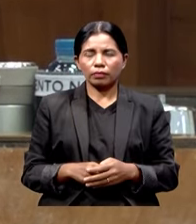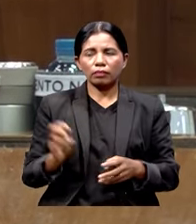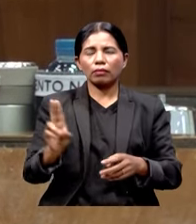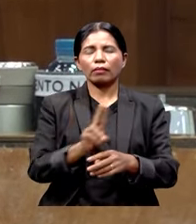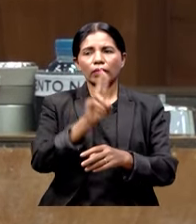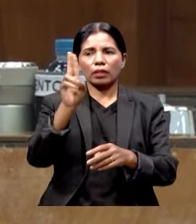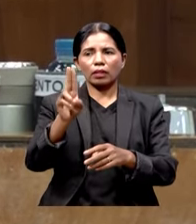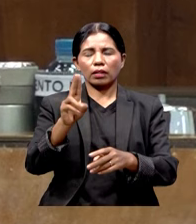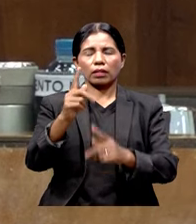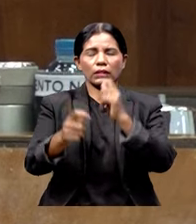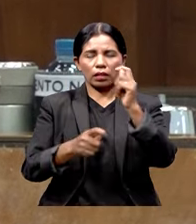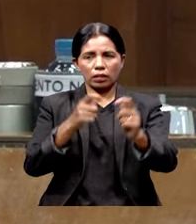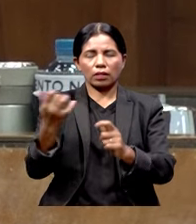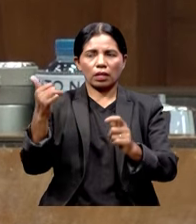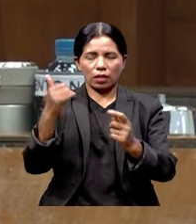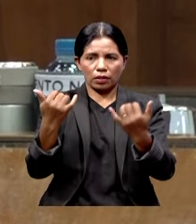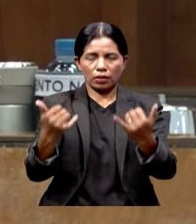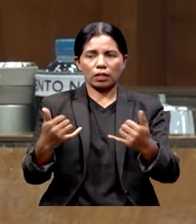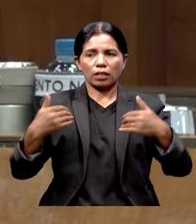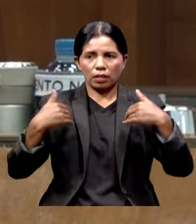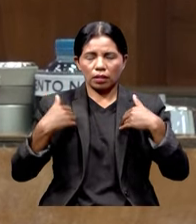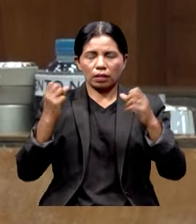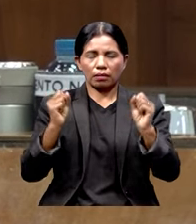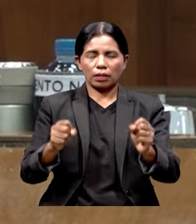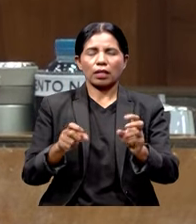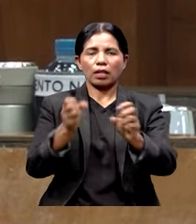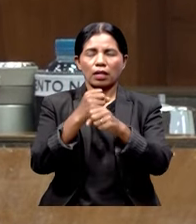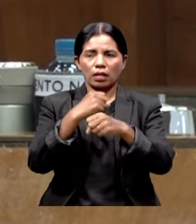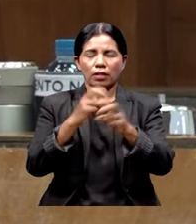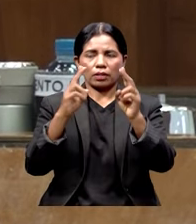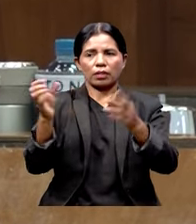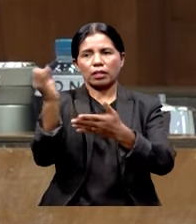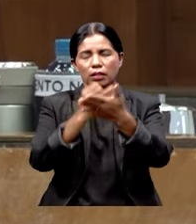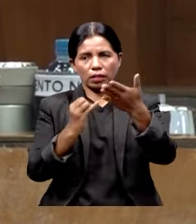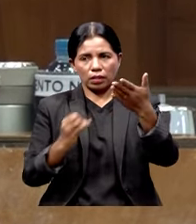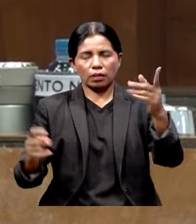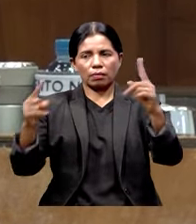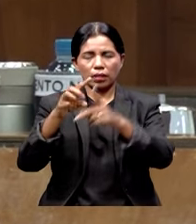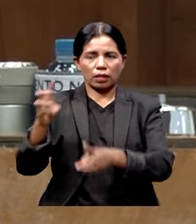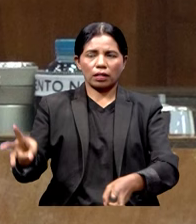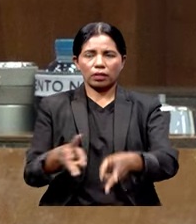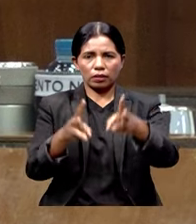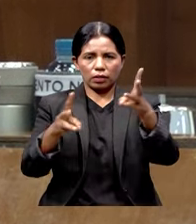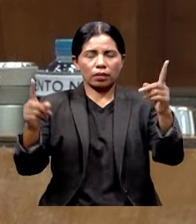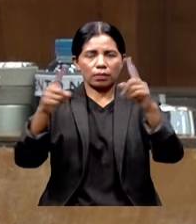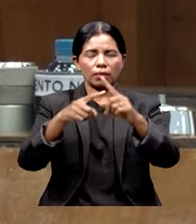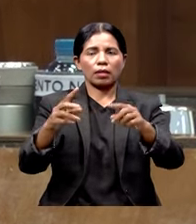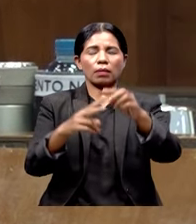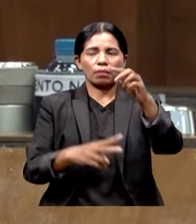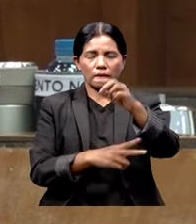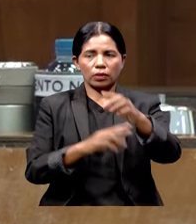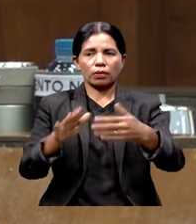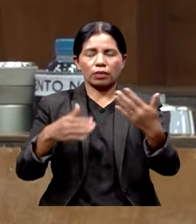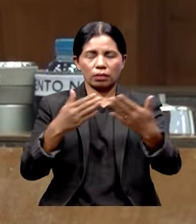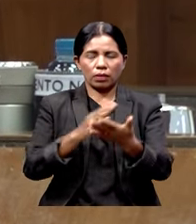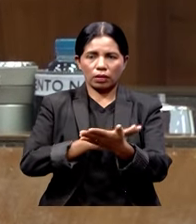utiliza teknologi nebe agora raune iha itela uda selera ita ni dizinu ba estradas ba ponte serne mais